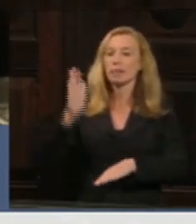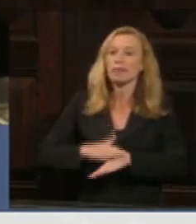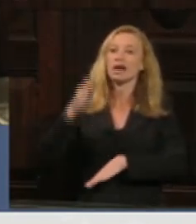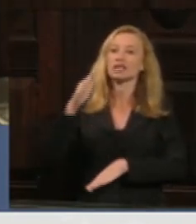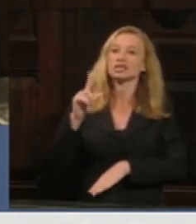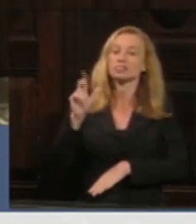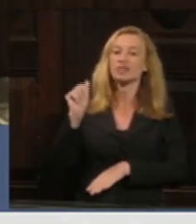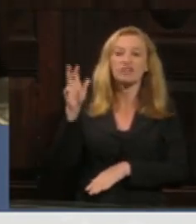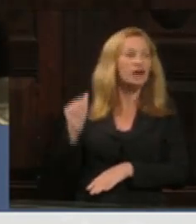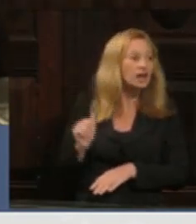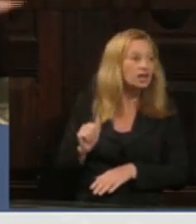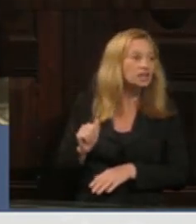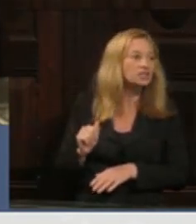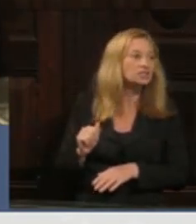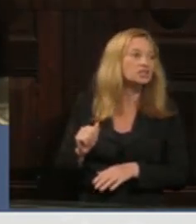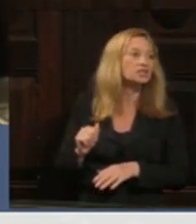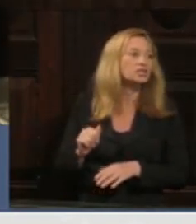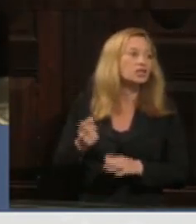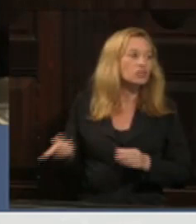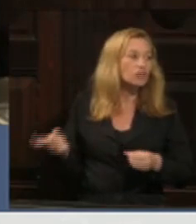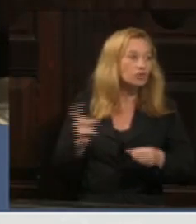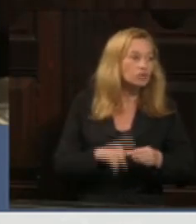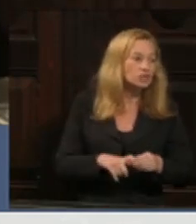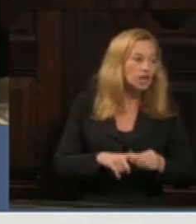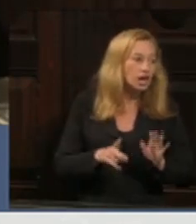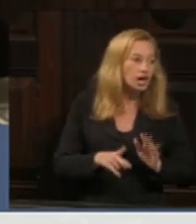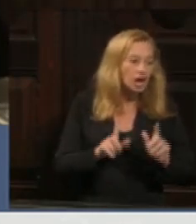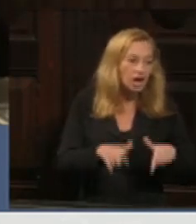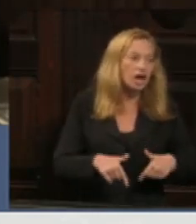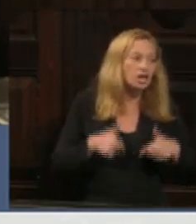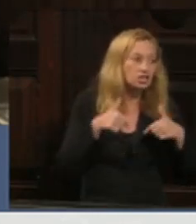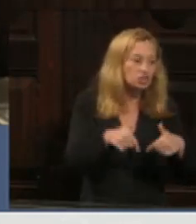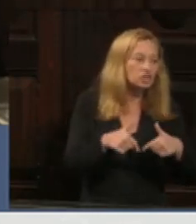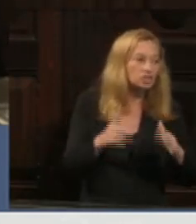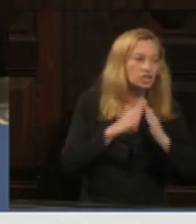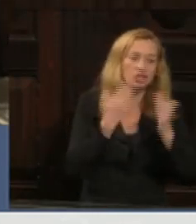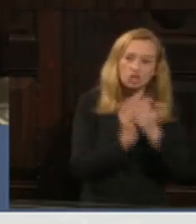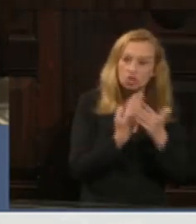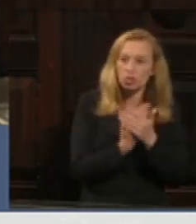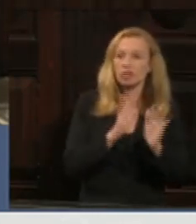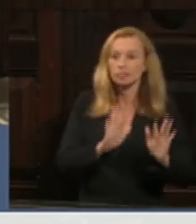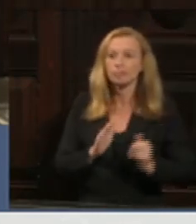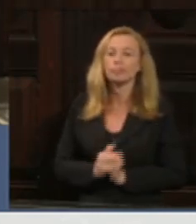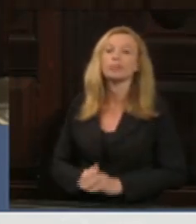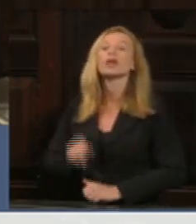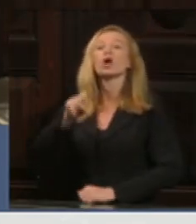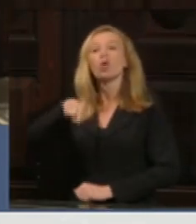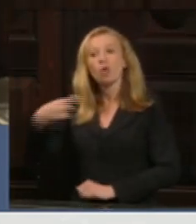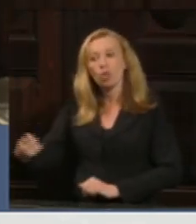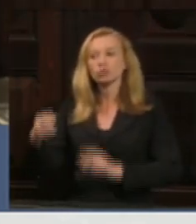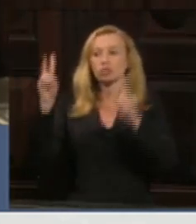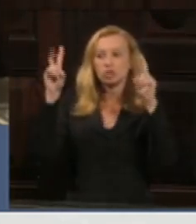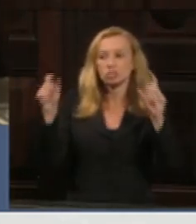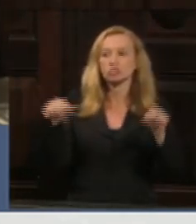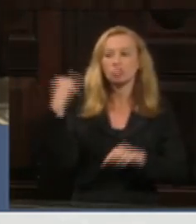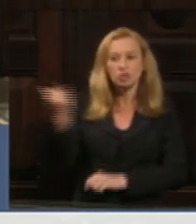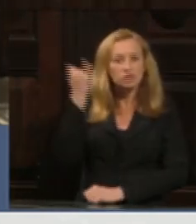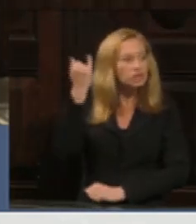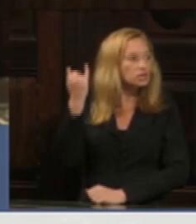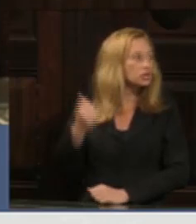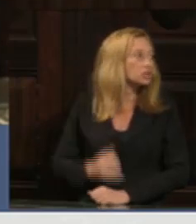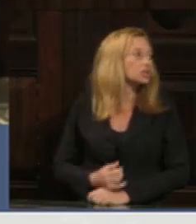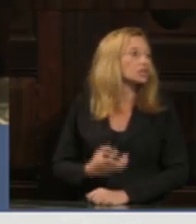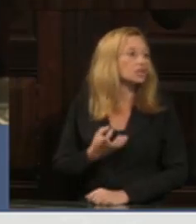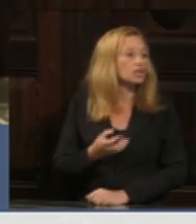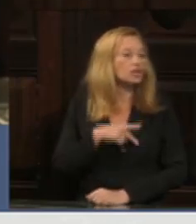voltar a ocupar as escolas estaduais na sua plenitude. Outro aspecto importante, deputada Marina Rocha, que eu quero